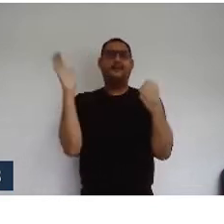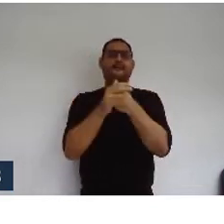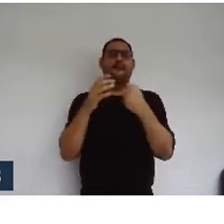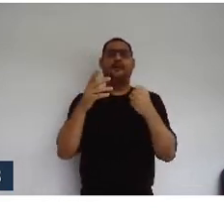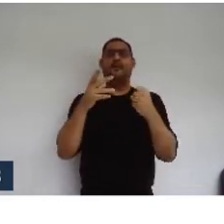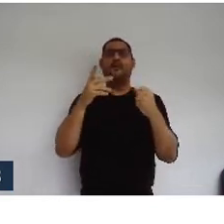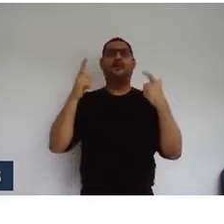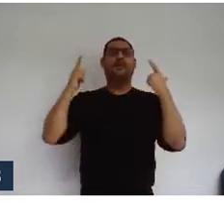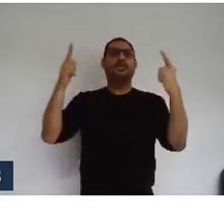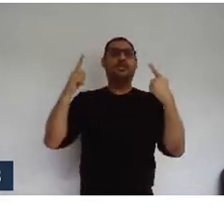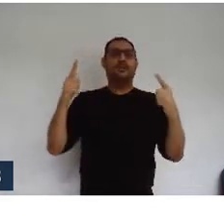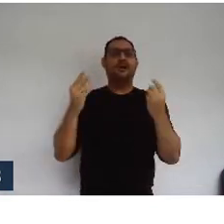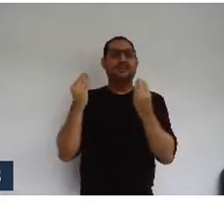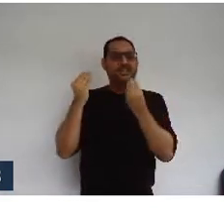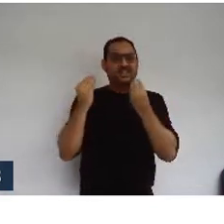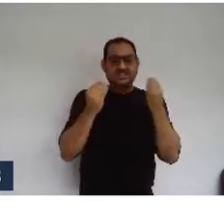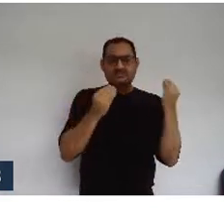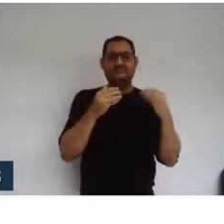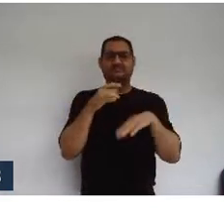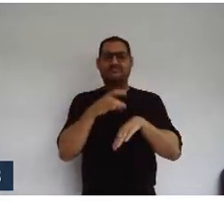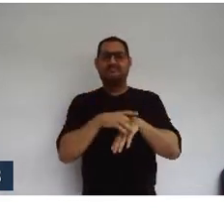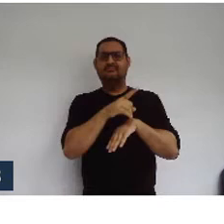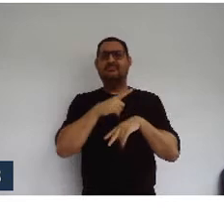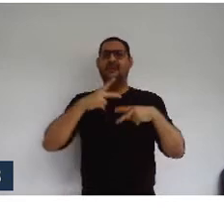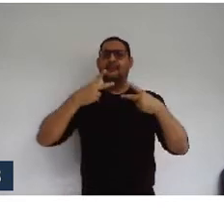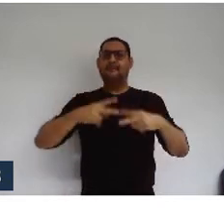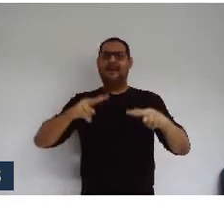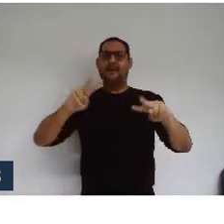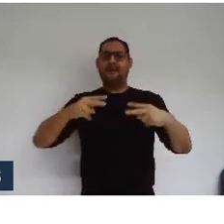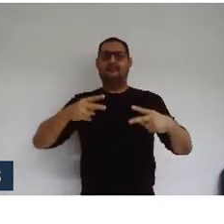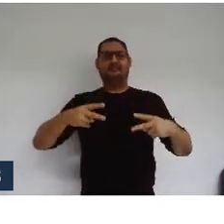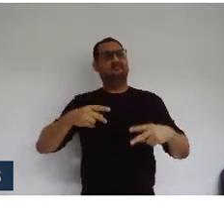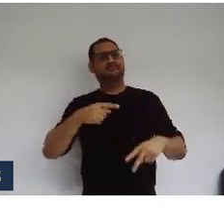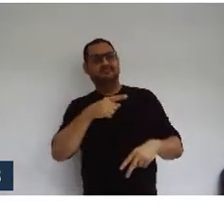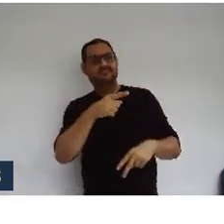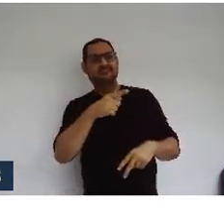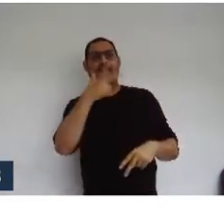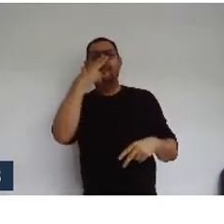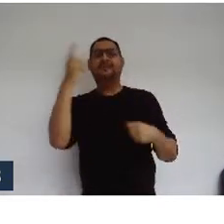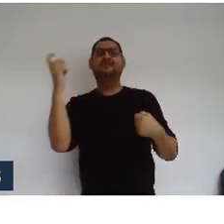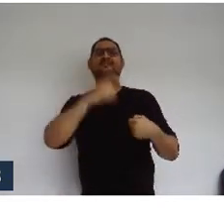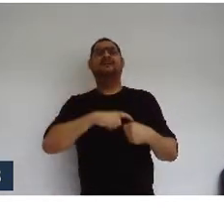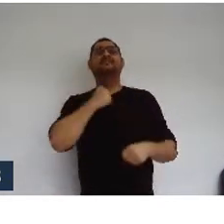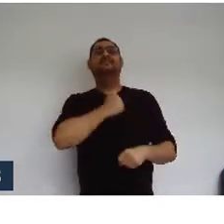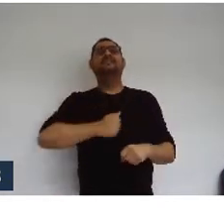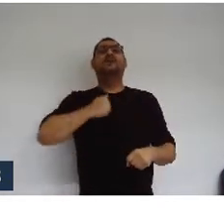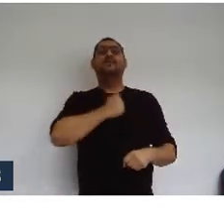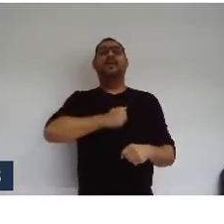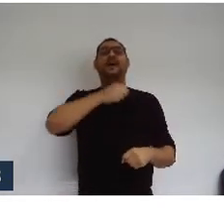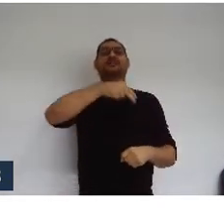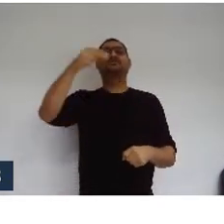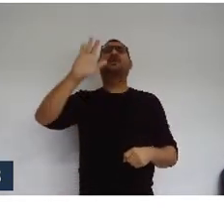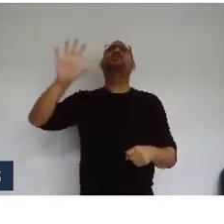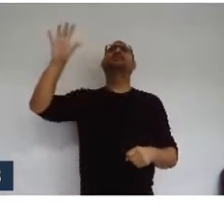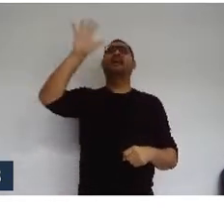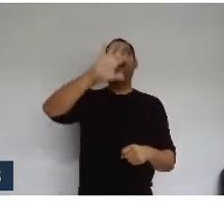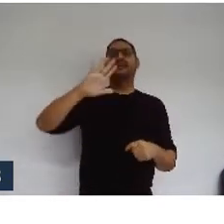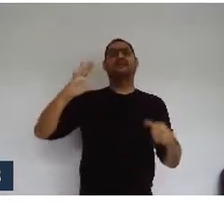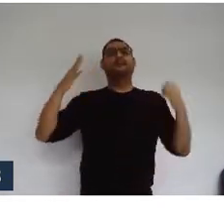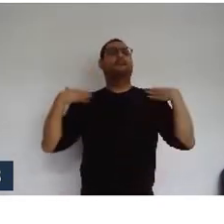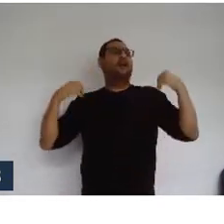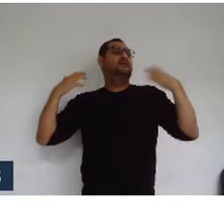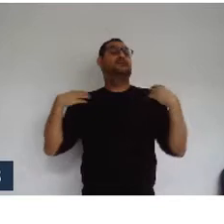um piquenique com rede que o leva de volta ao Nordeste ou um passeio sem fim. Ele